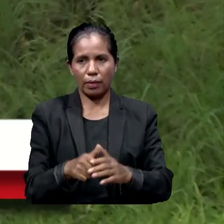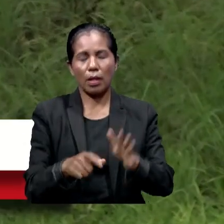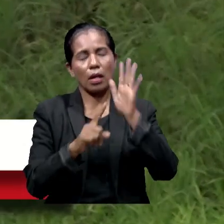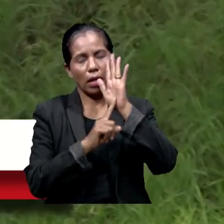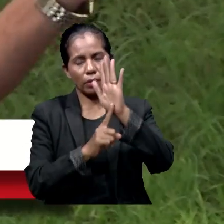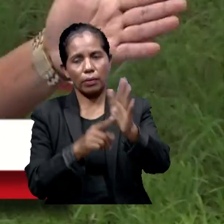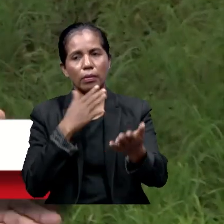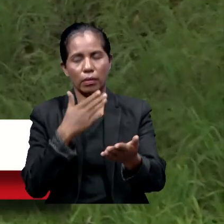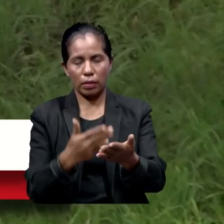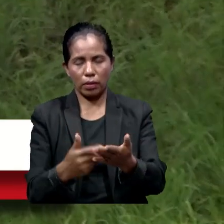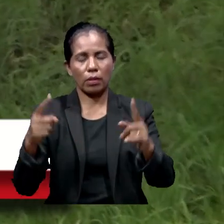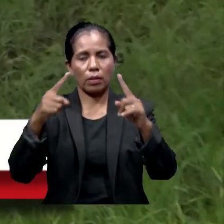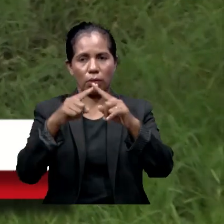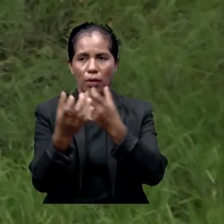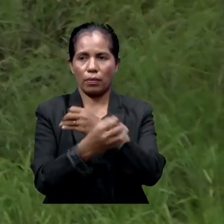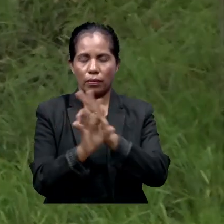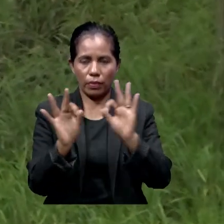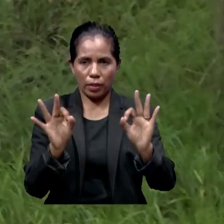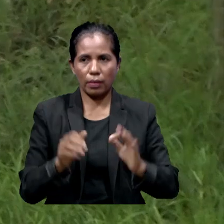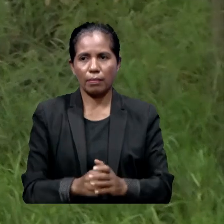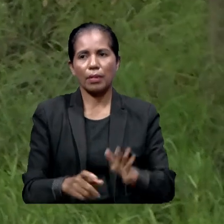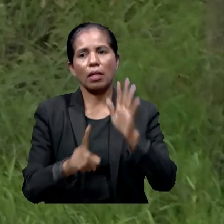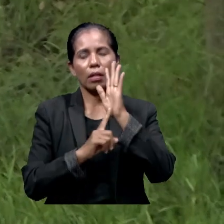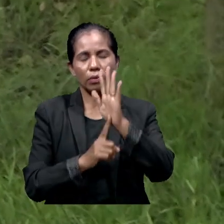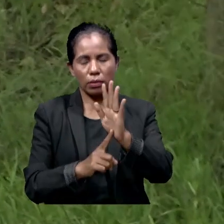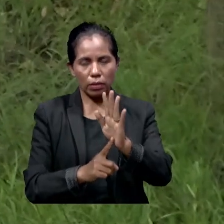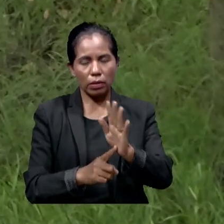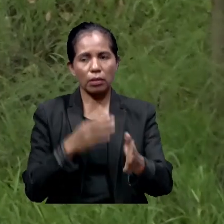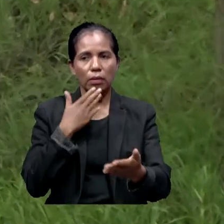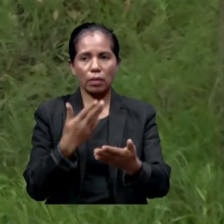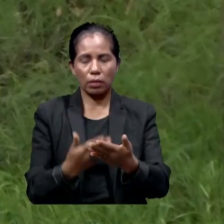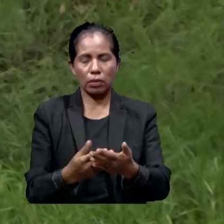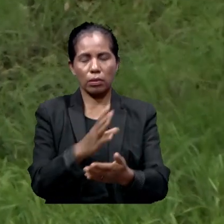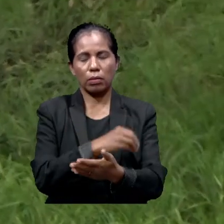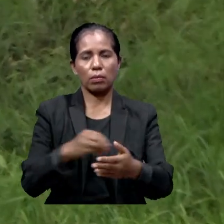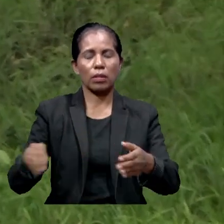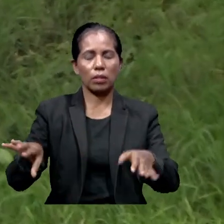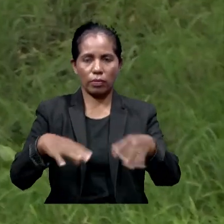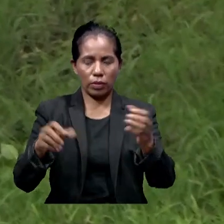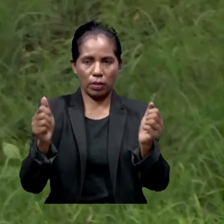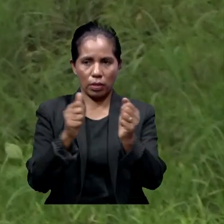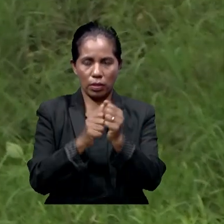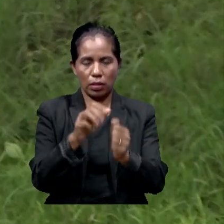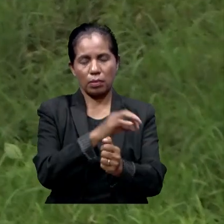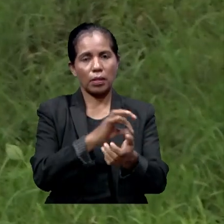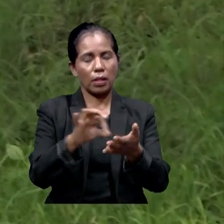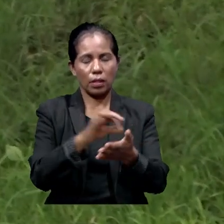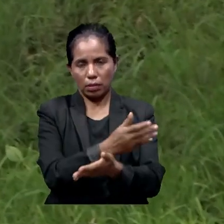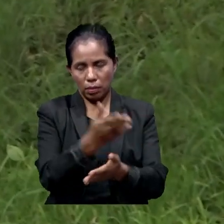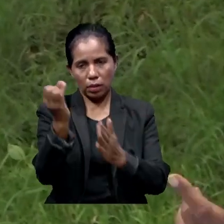dia idane to ramata haturu dia idane tuir contrato no bioki ka do desenho nebe